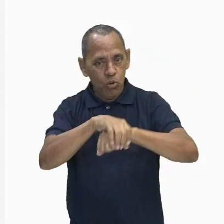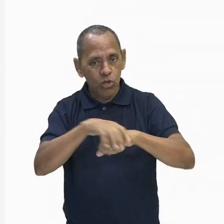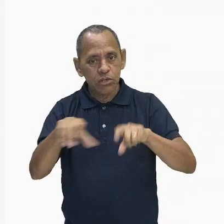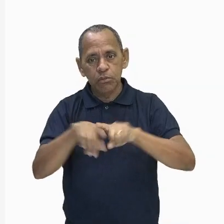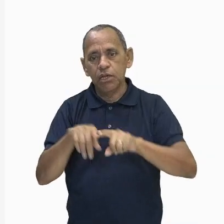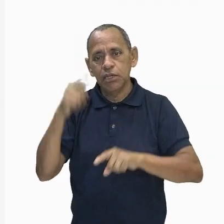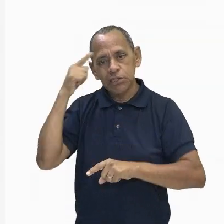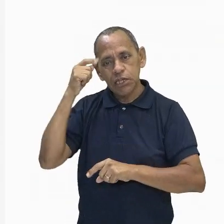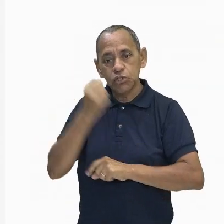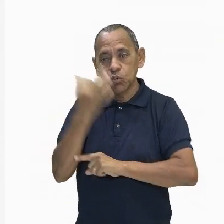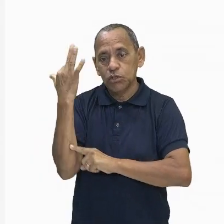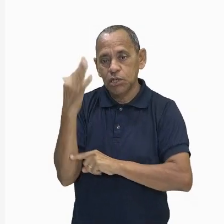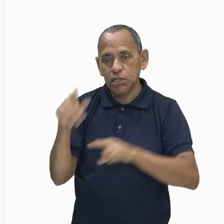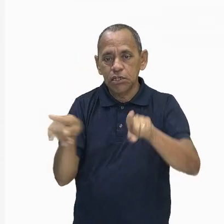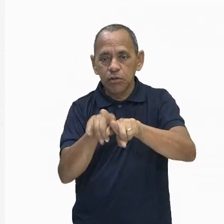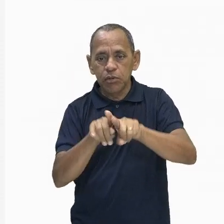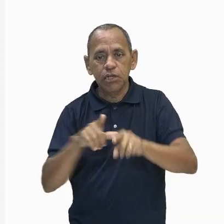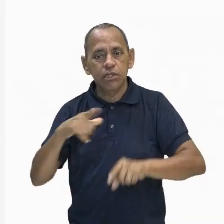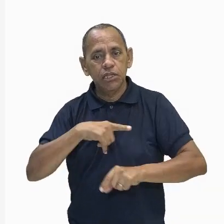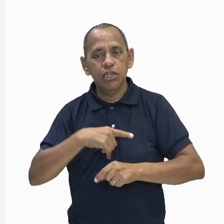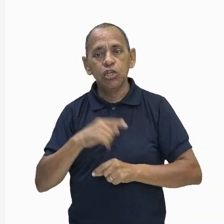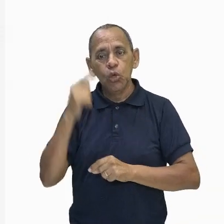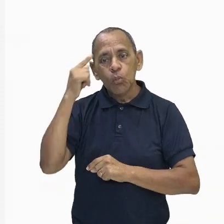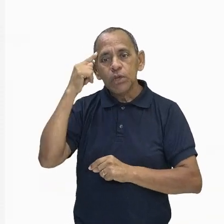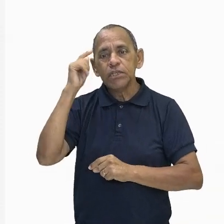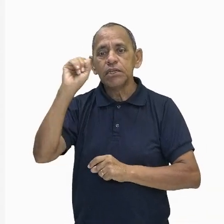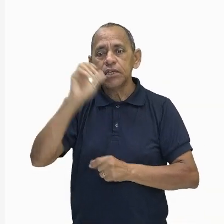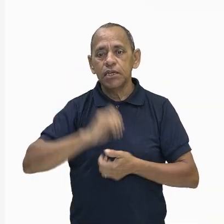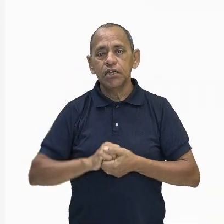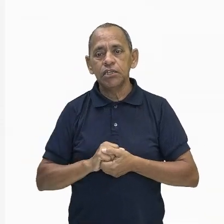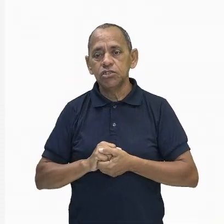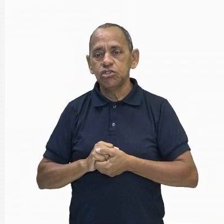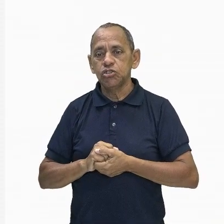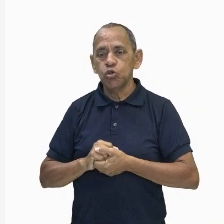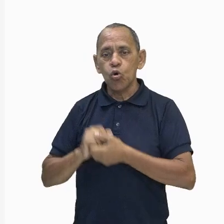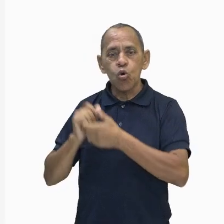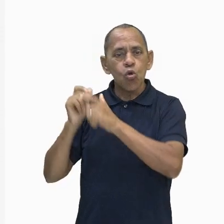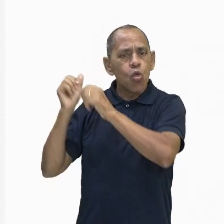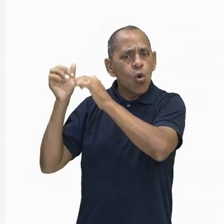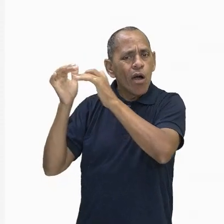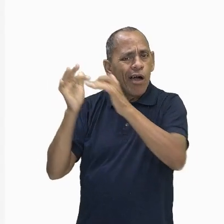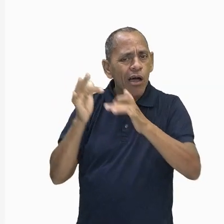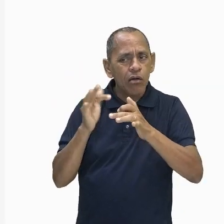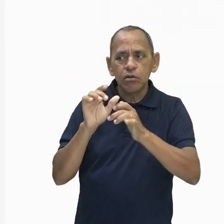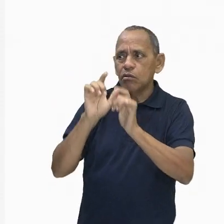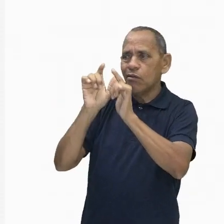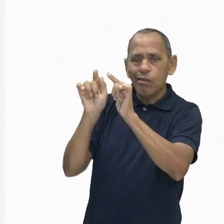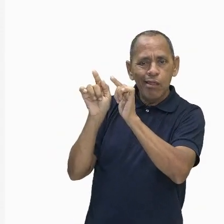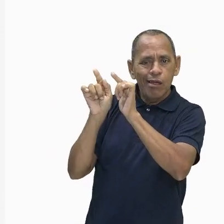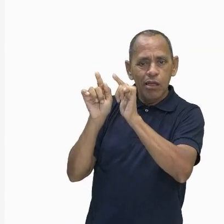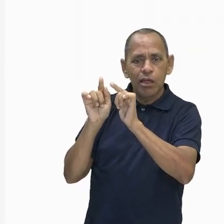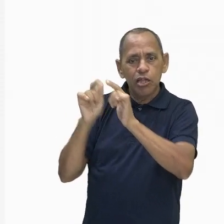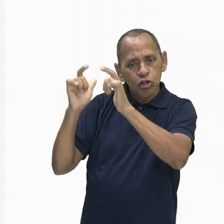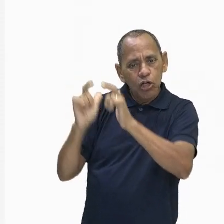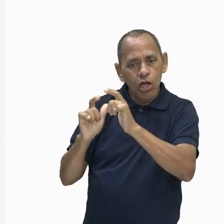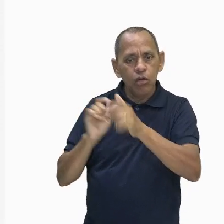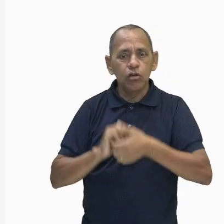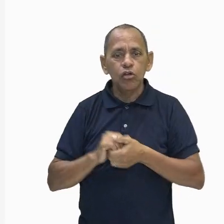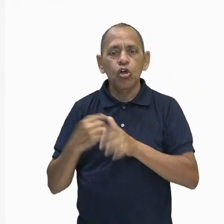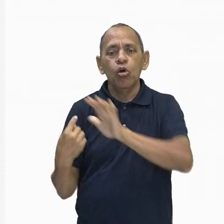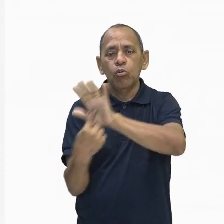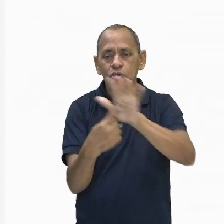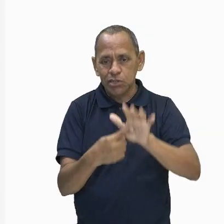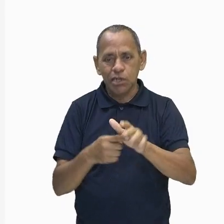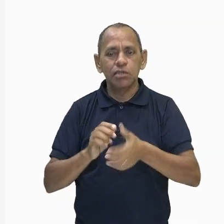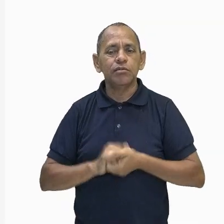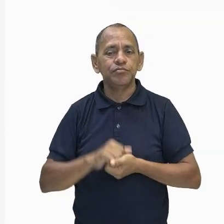de quantidade e também tenho uma ideia de origem que foram expressas justamente pelos adjuntos